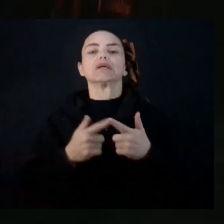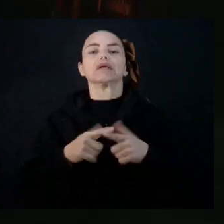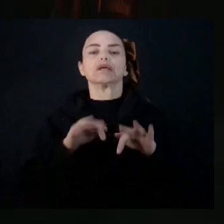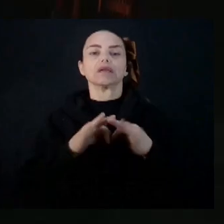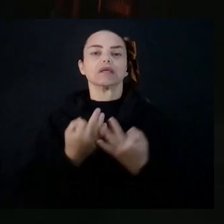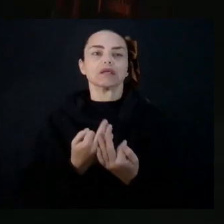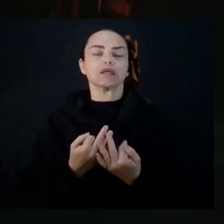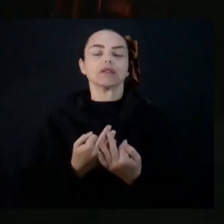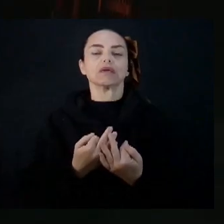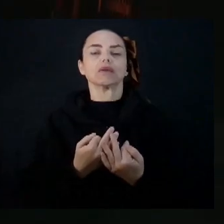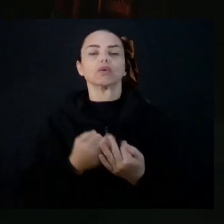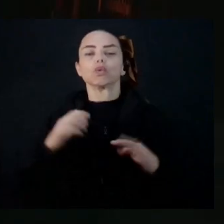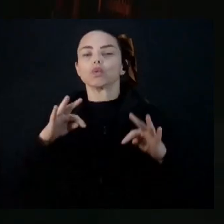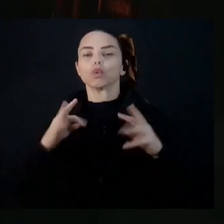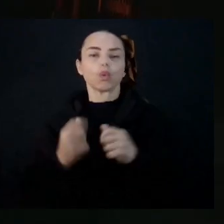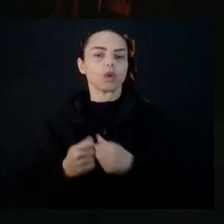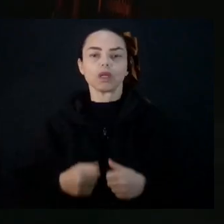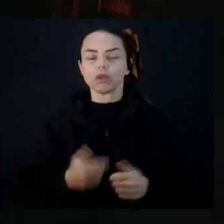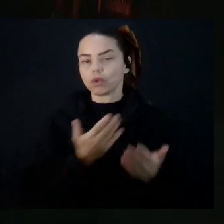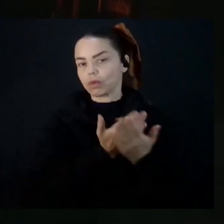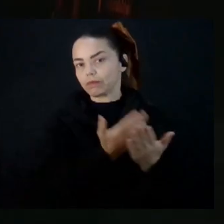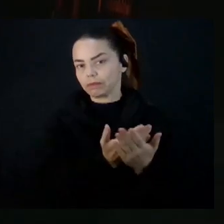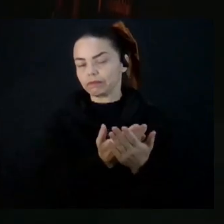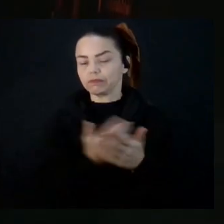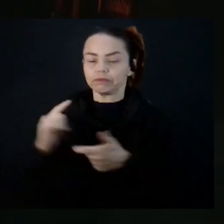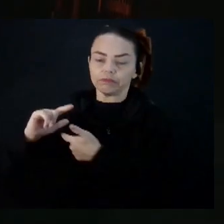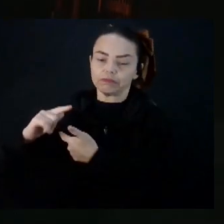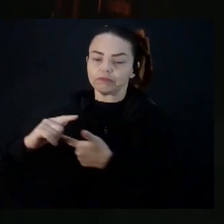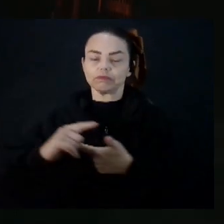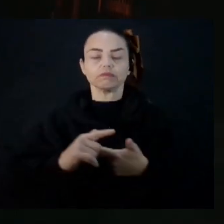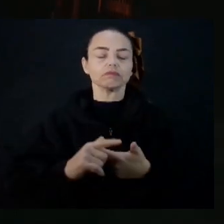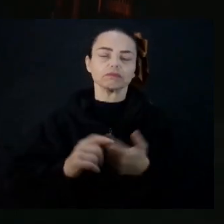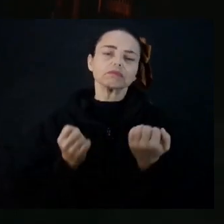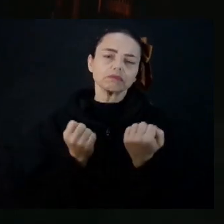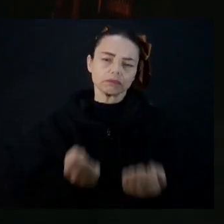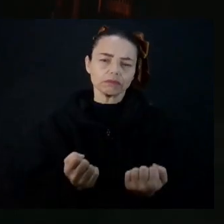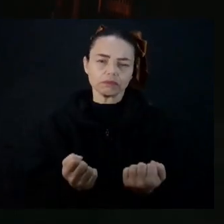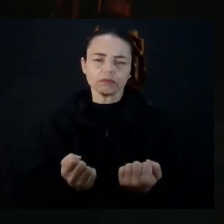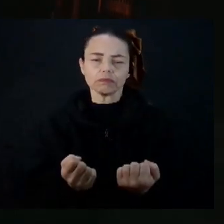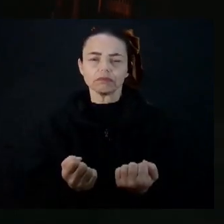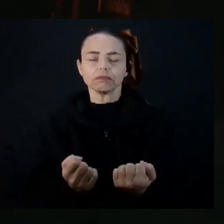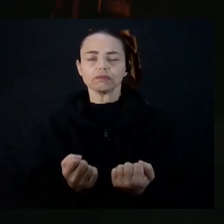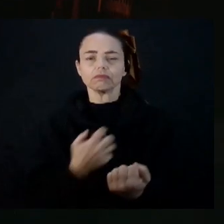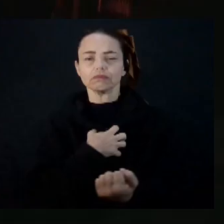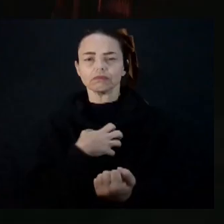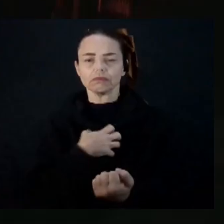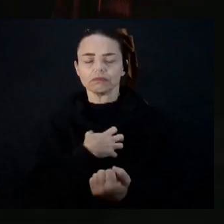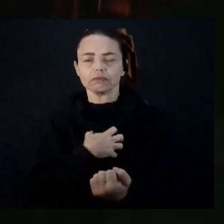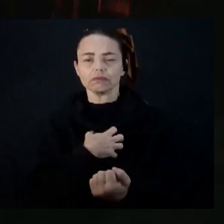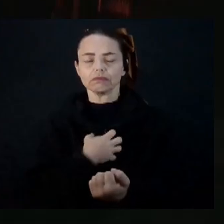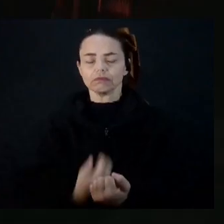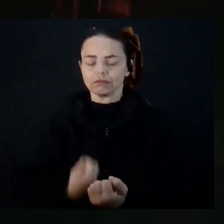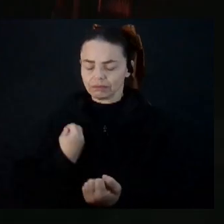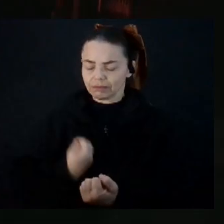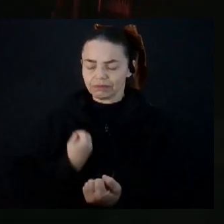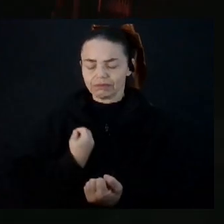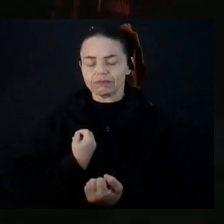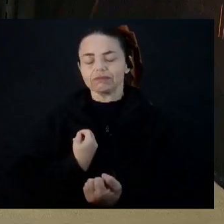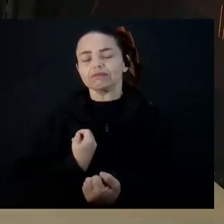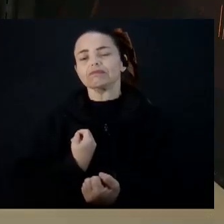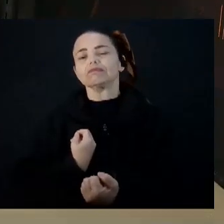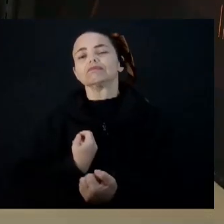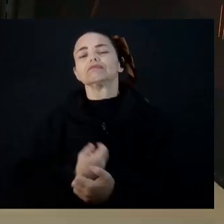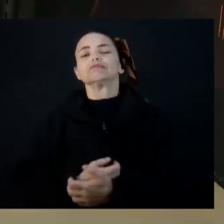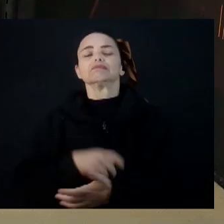lá. Essa tradição, ela pode pesar emocionalmente na vida da criança? Andressa, é